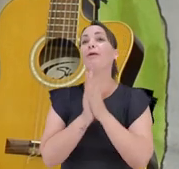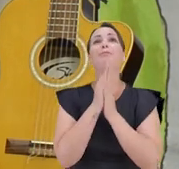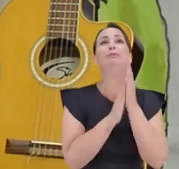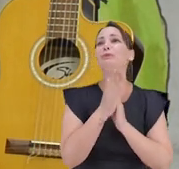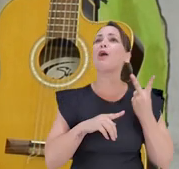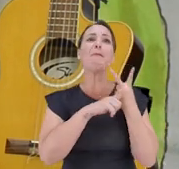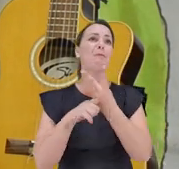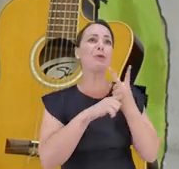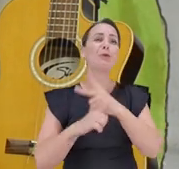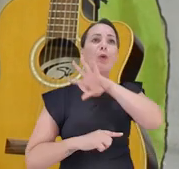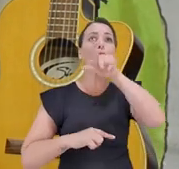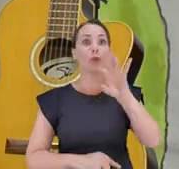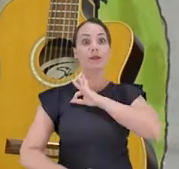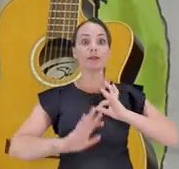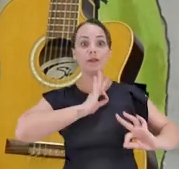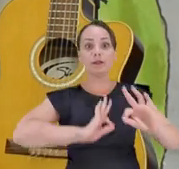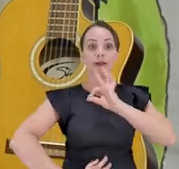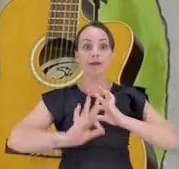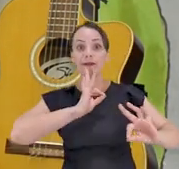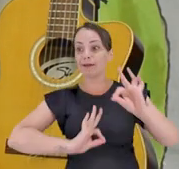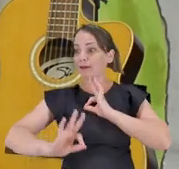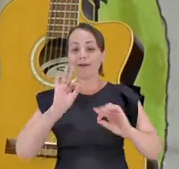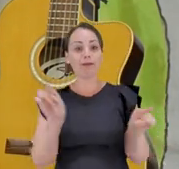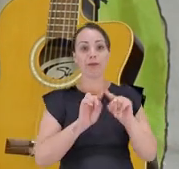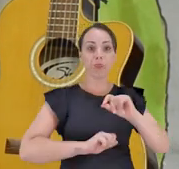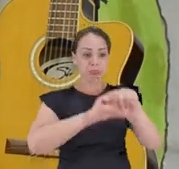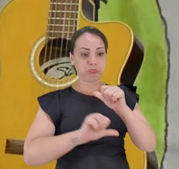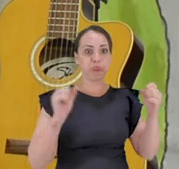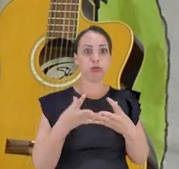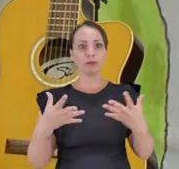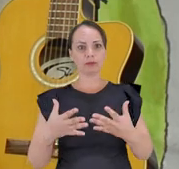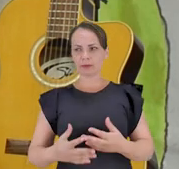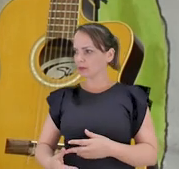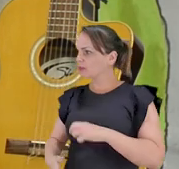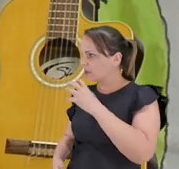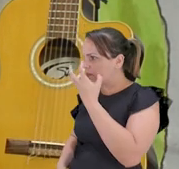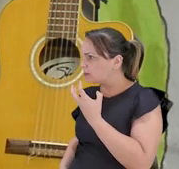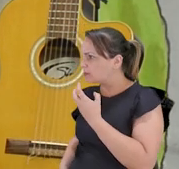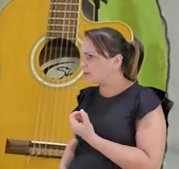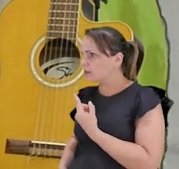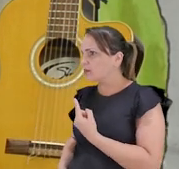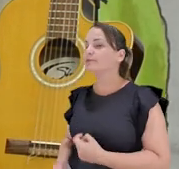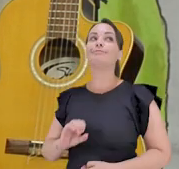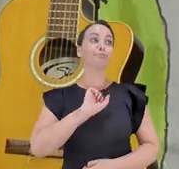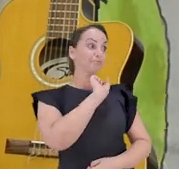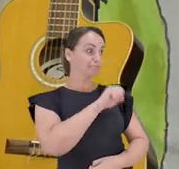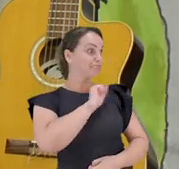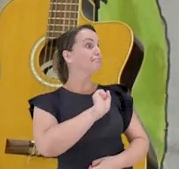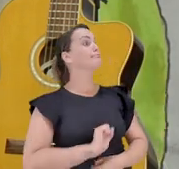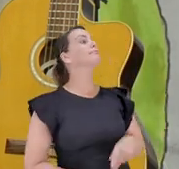da tal onça e desencantar a tal fera. Mas não diga. Digo sim, porque